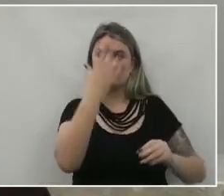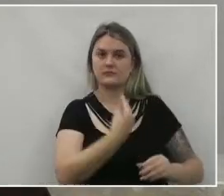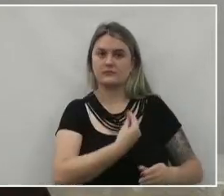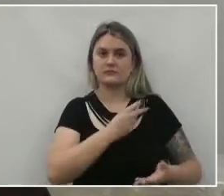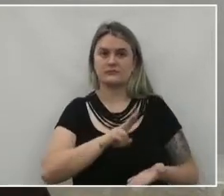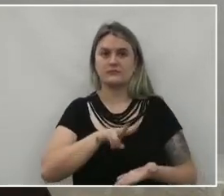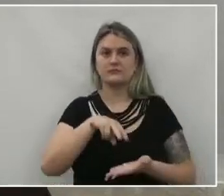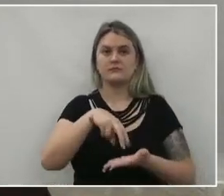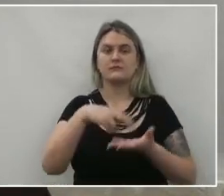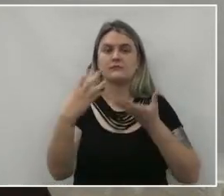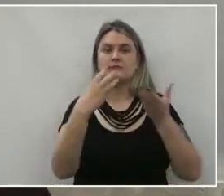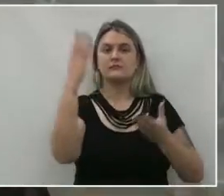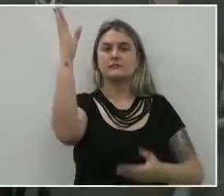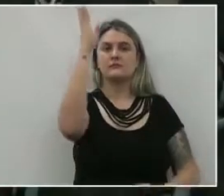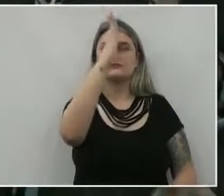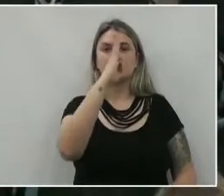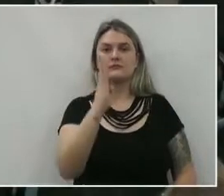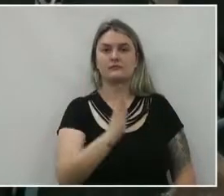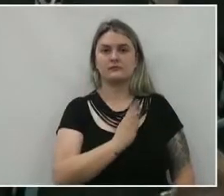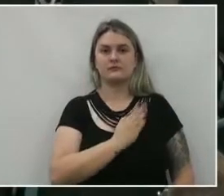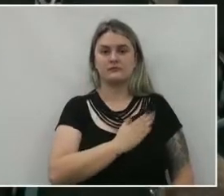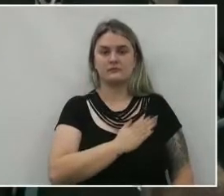cantemos o hino nacional brasileiro.